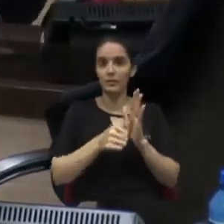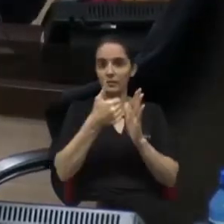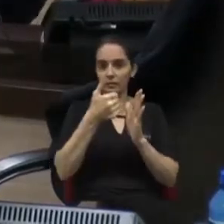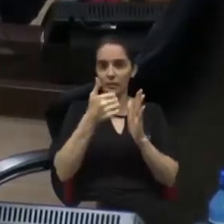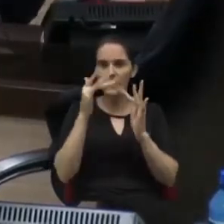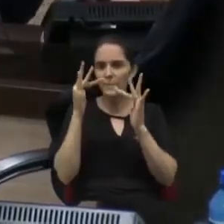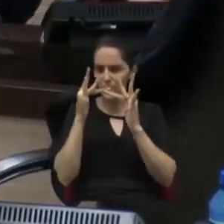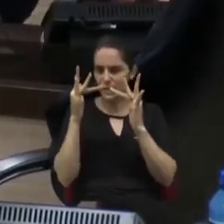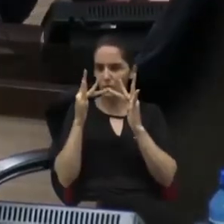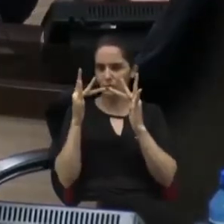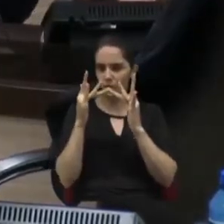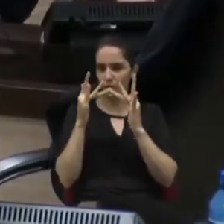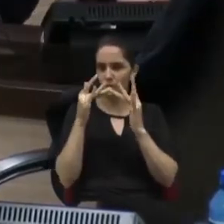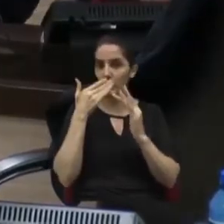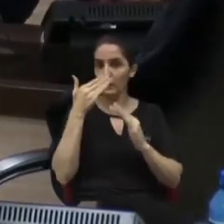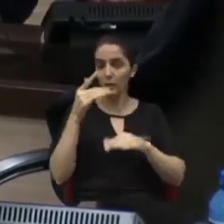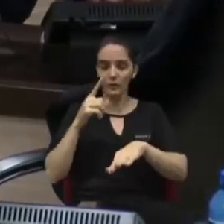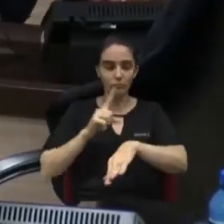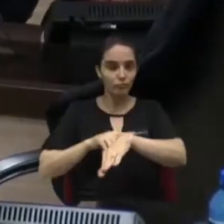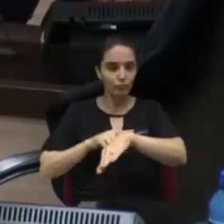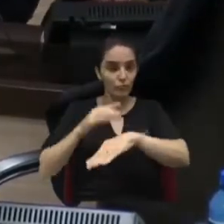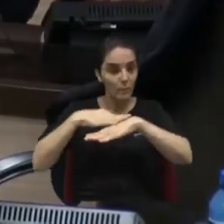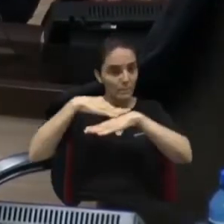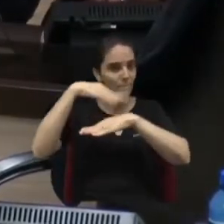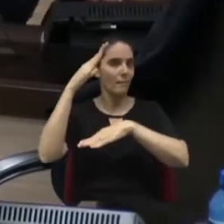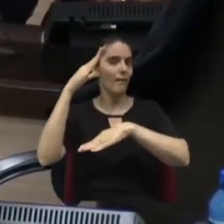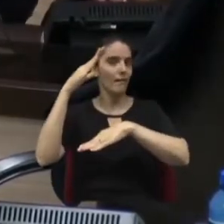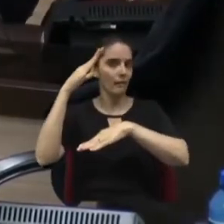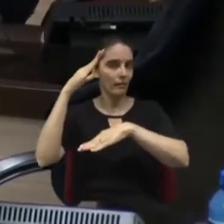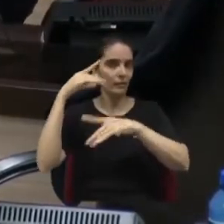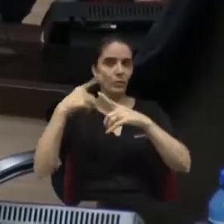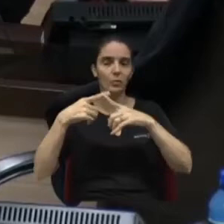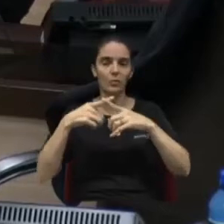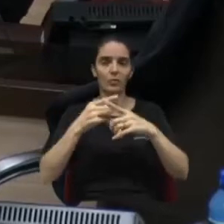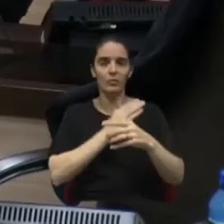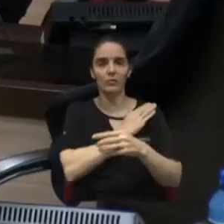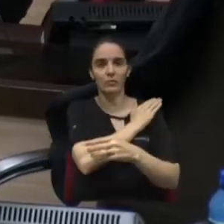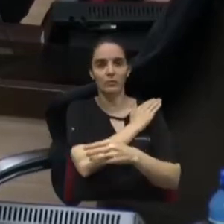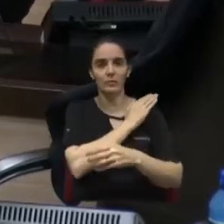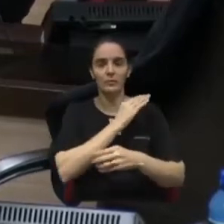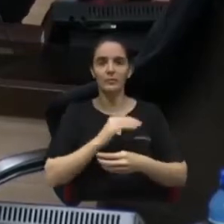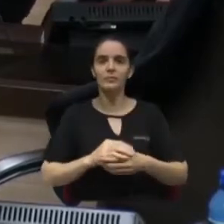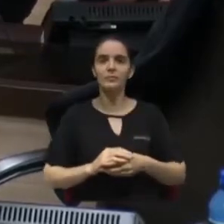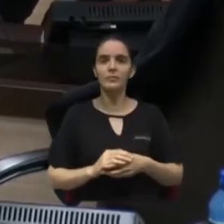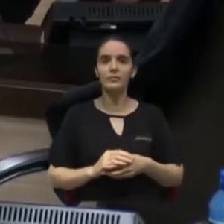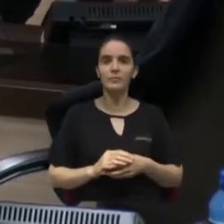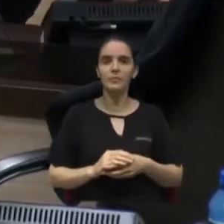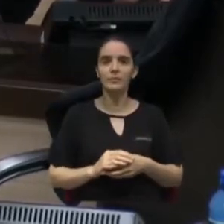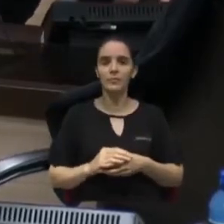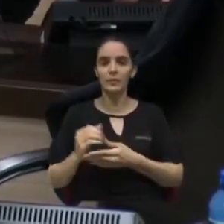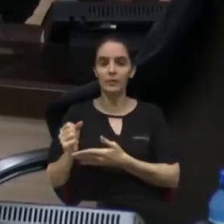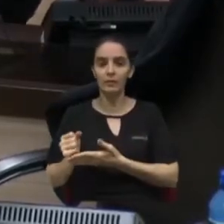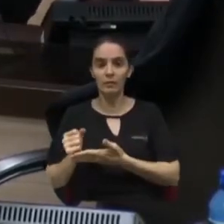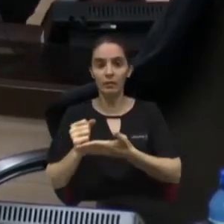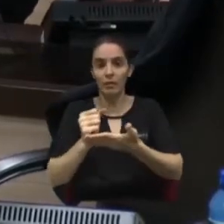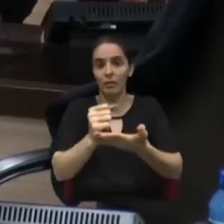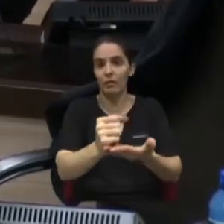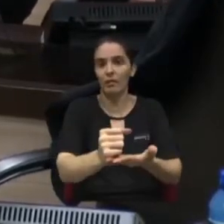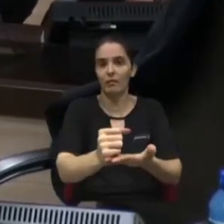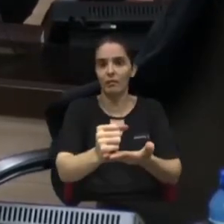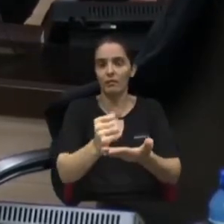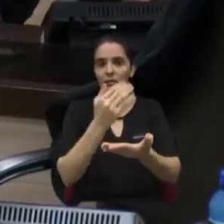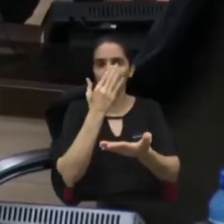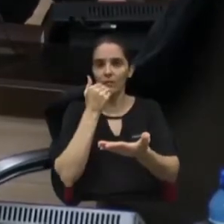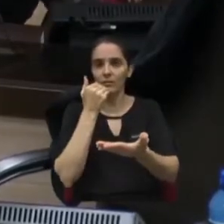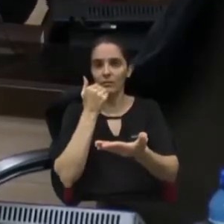isso que eu peço a extensão desse tempo, foi em virtude do cabo Tetzner estar indo levar marmita para